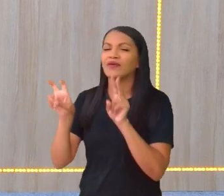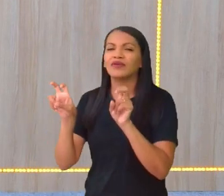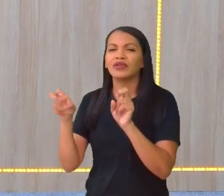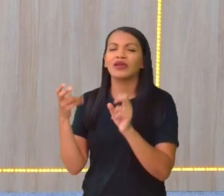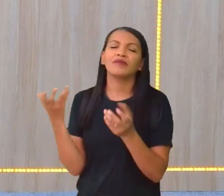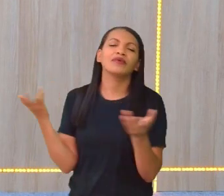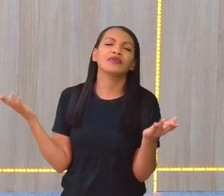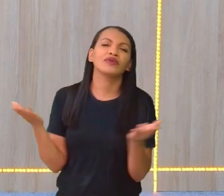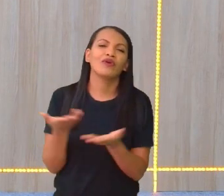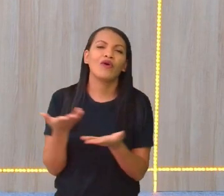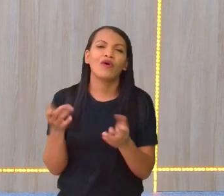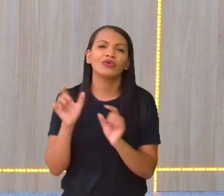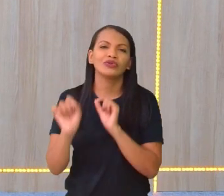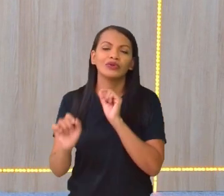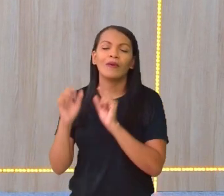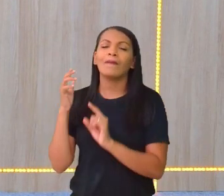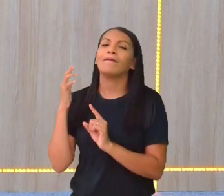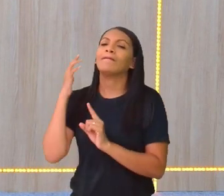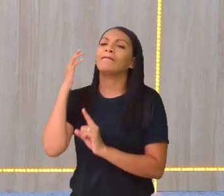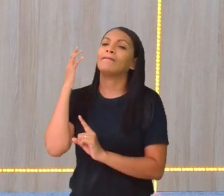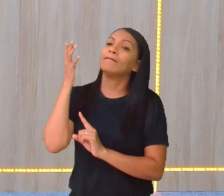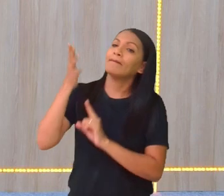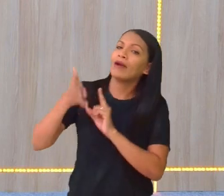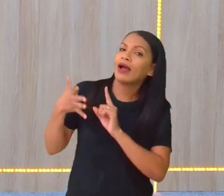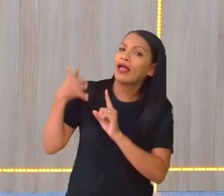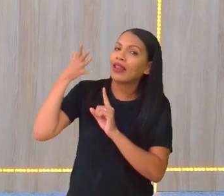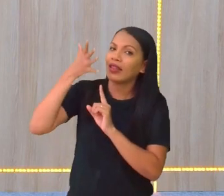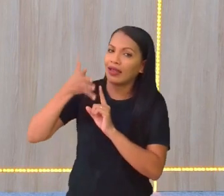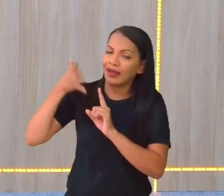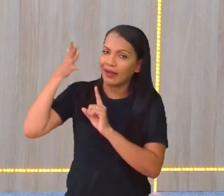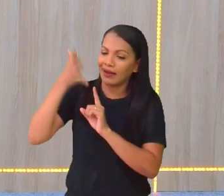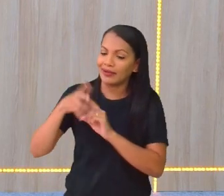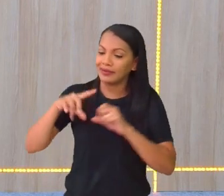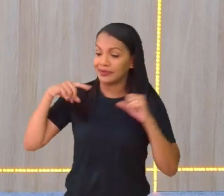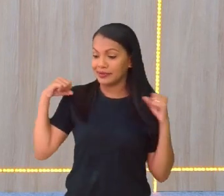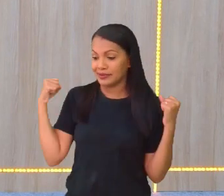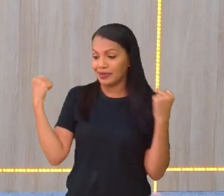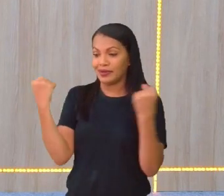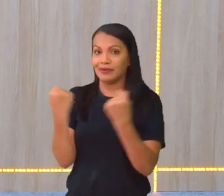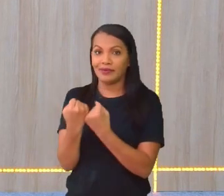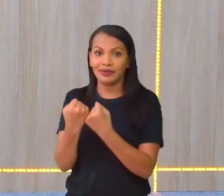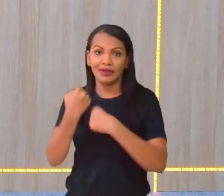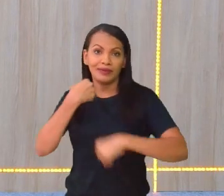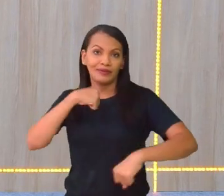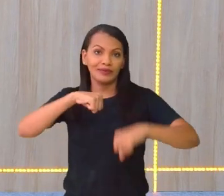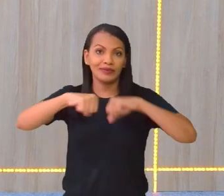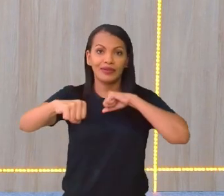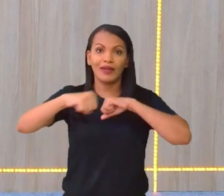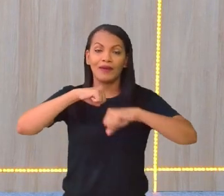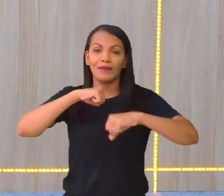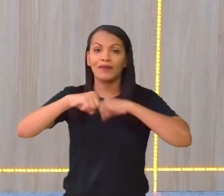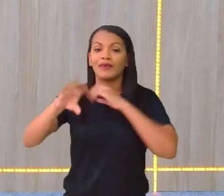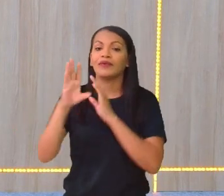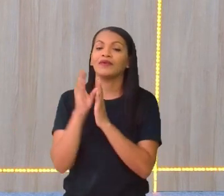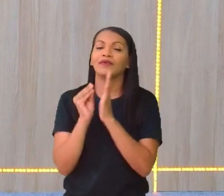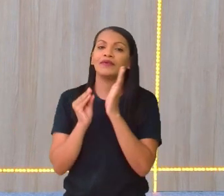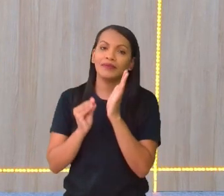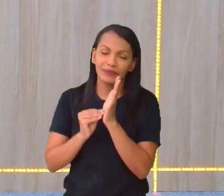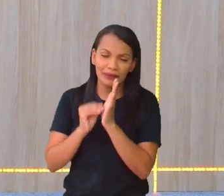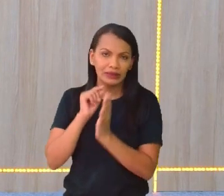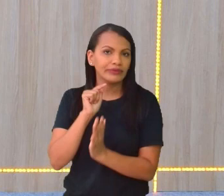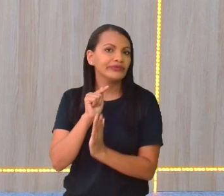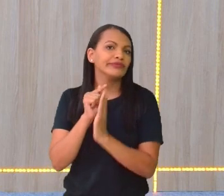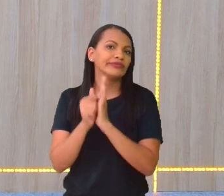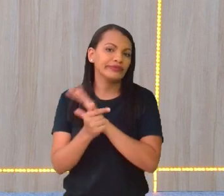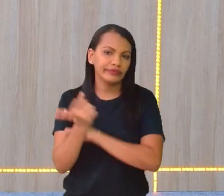palestra, seminário e debate. Né? Esse conteúdo no sexto ano, sim, pessoal, porque são gêneros, não